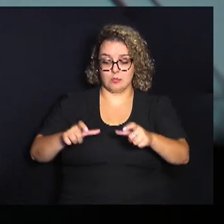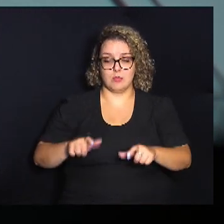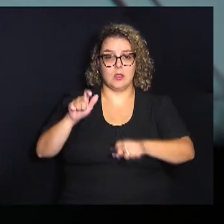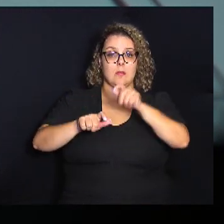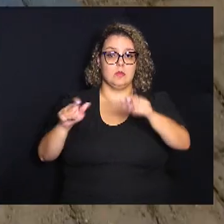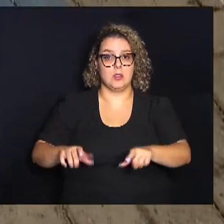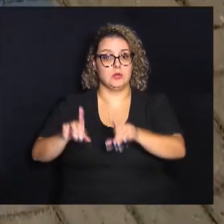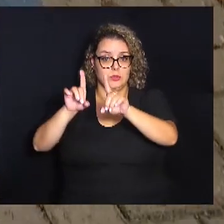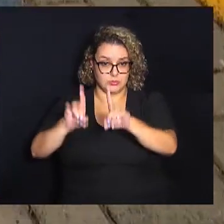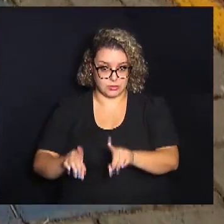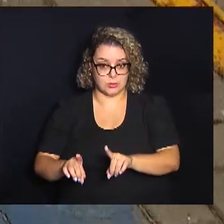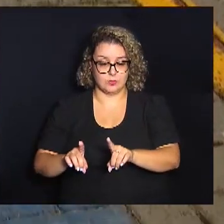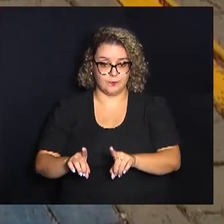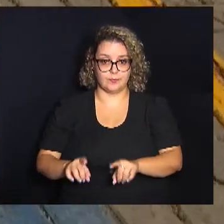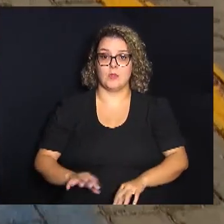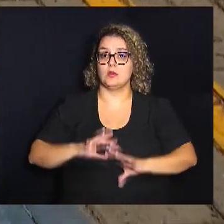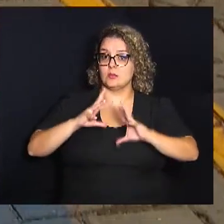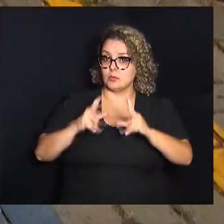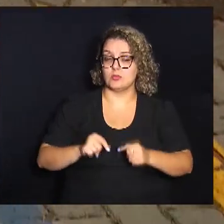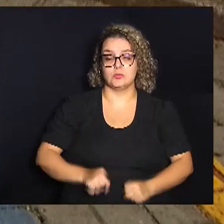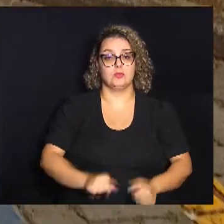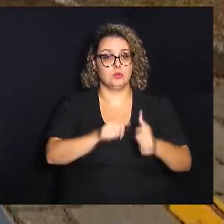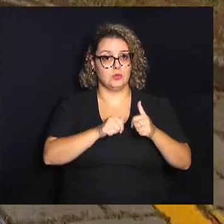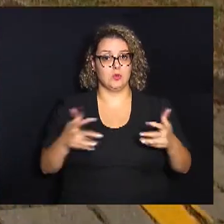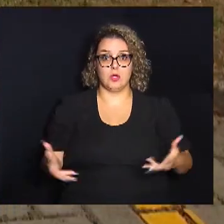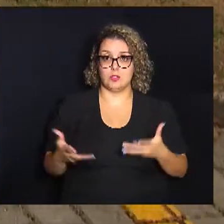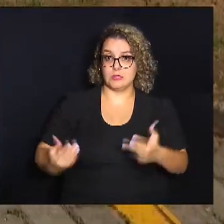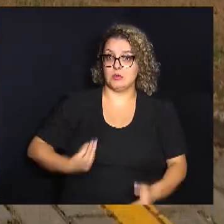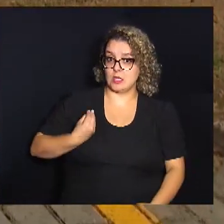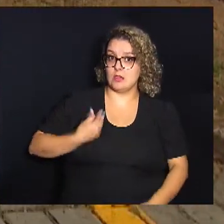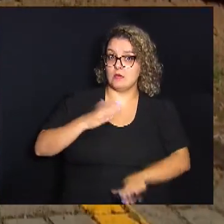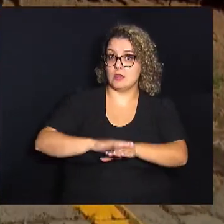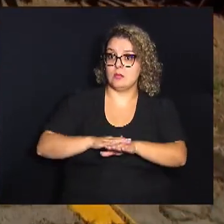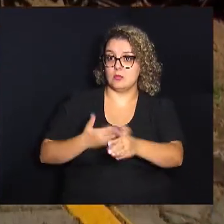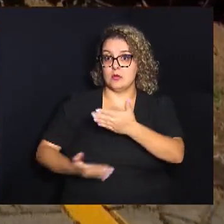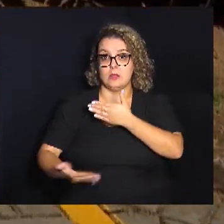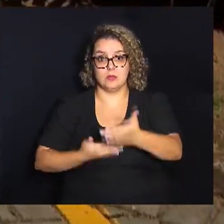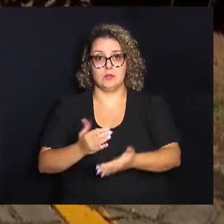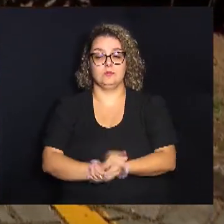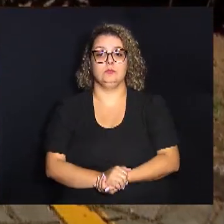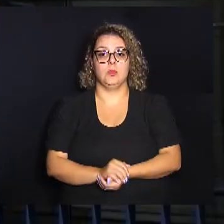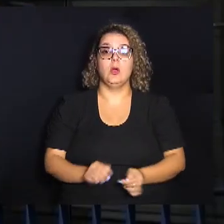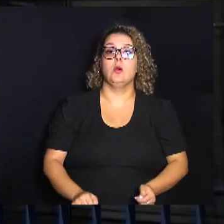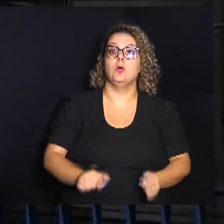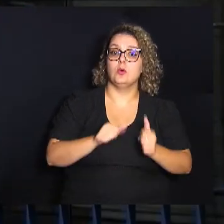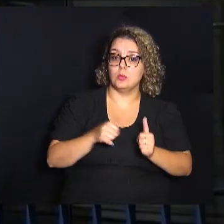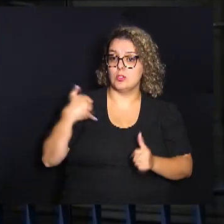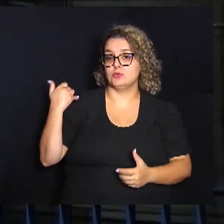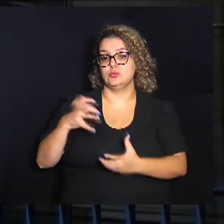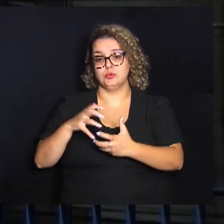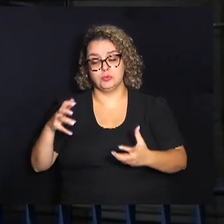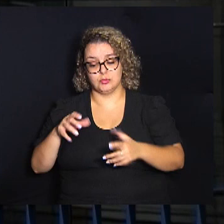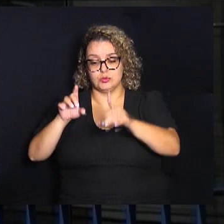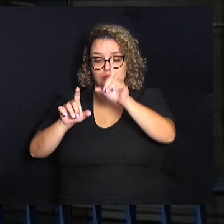com deficiência. Entre os benefícios, o incentivo à vida ativa e a socialização. Os benefícios, o idoso ou deficiente, ele